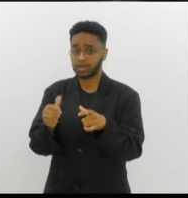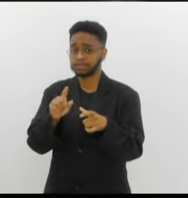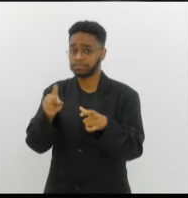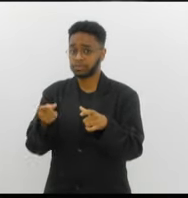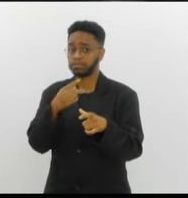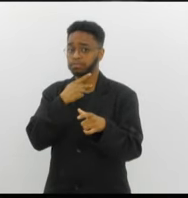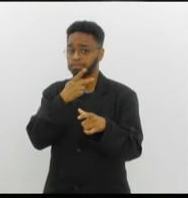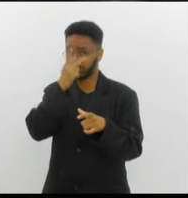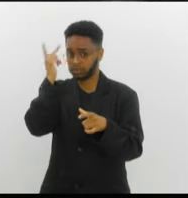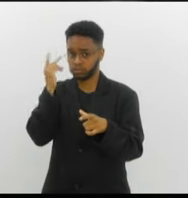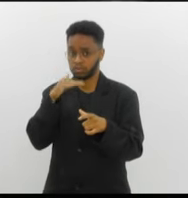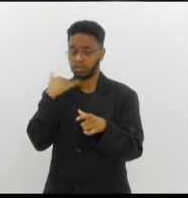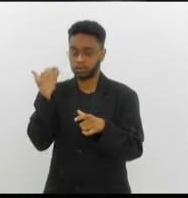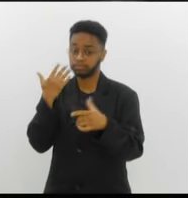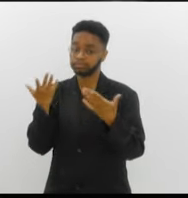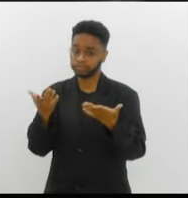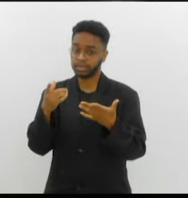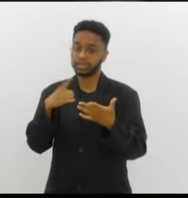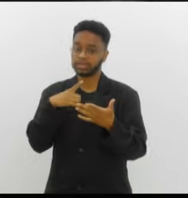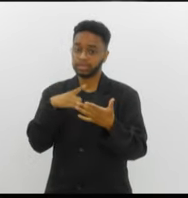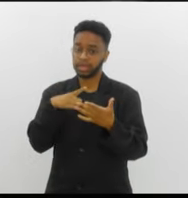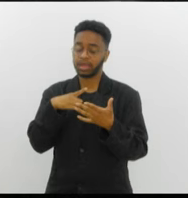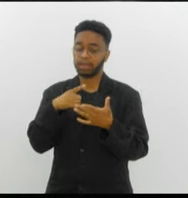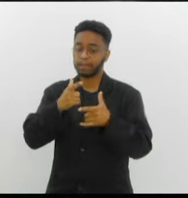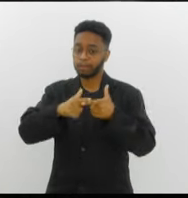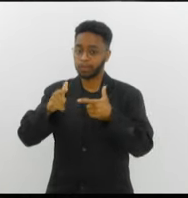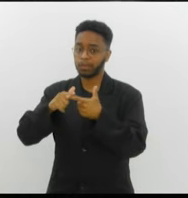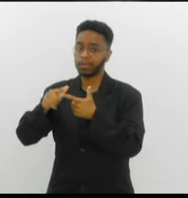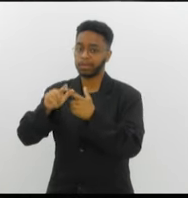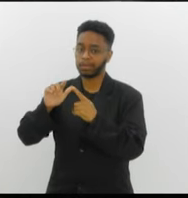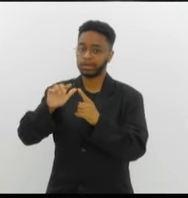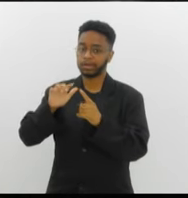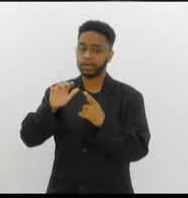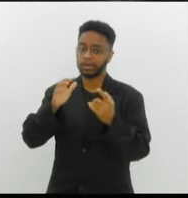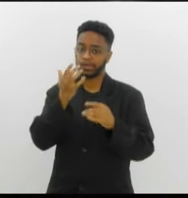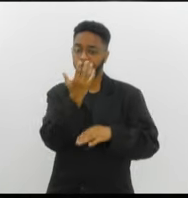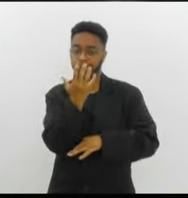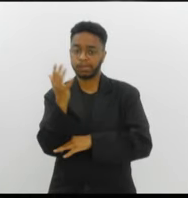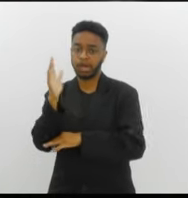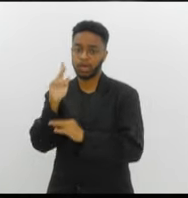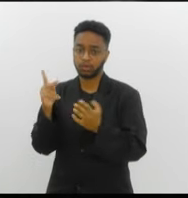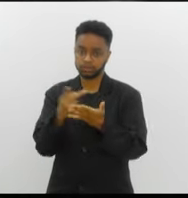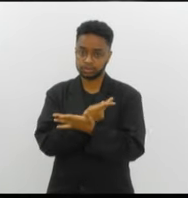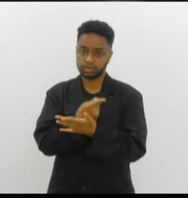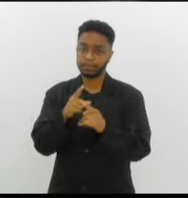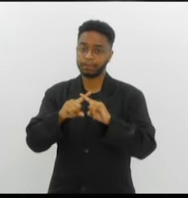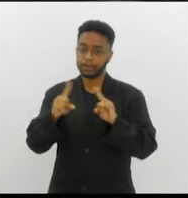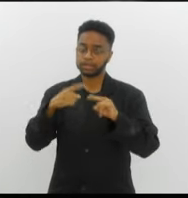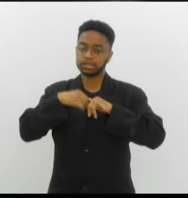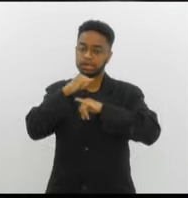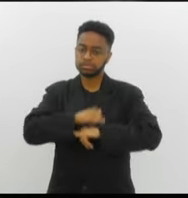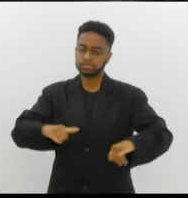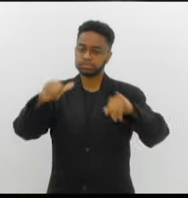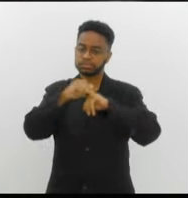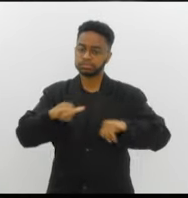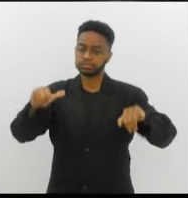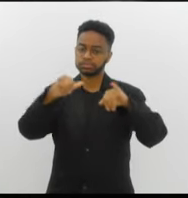tragédias ambientais. Aí está sendo repercutido intensamente na